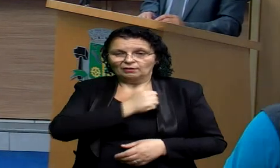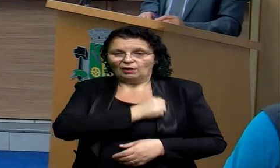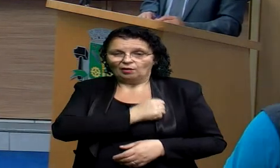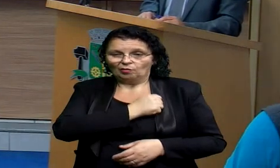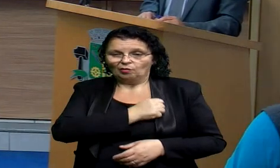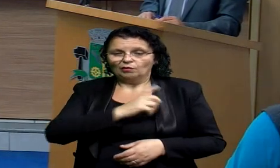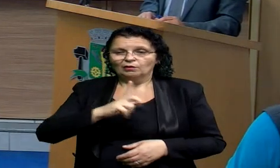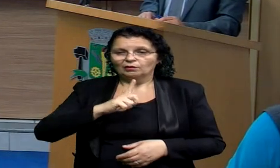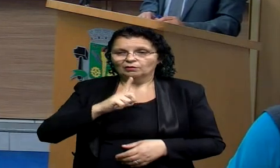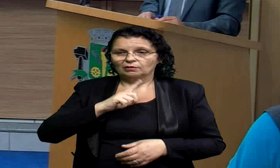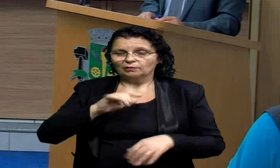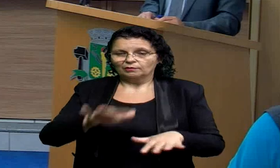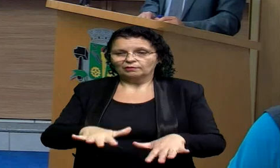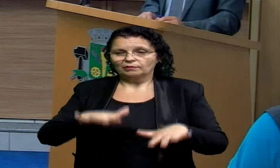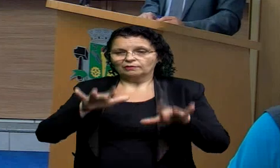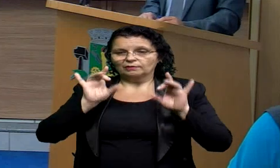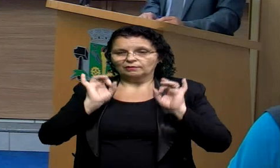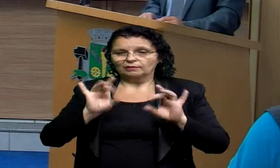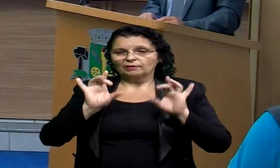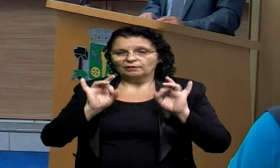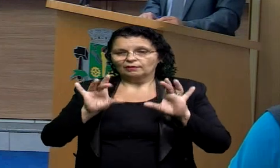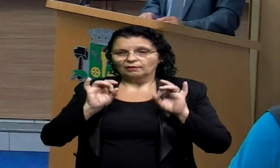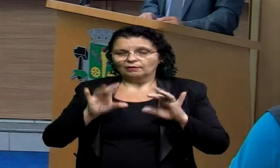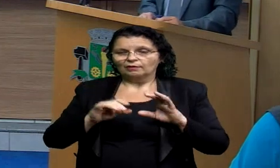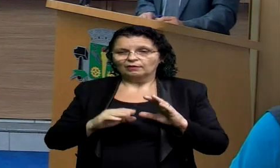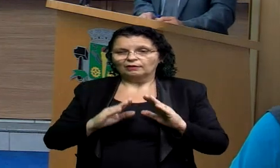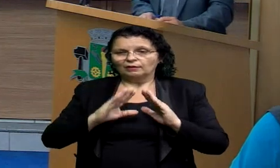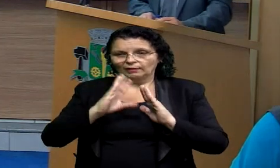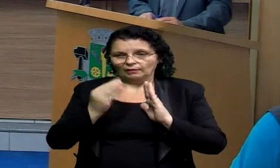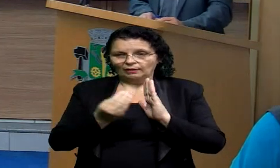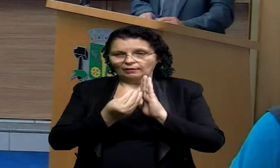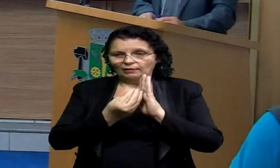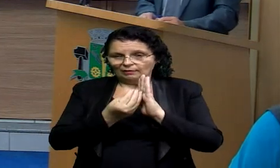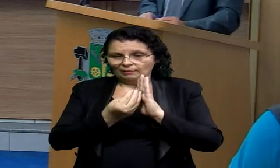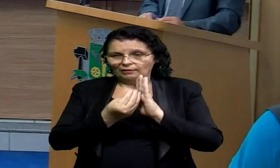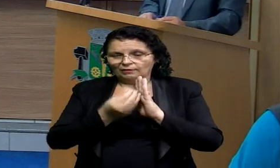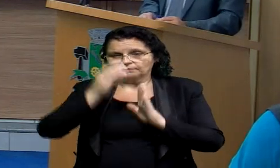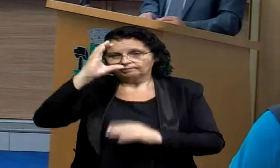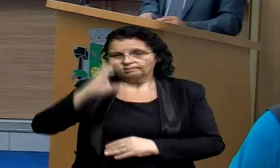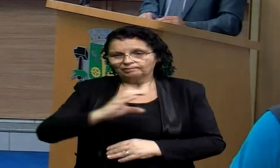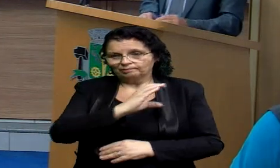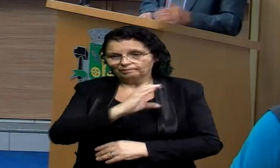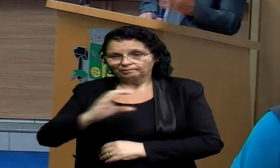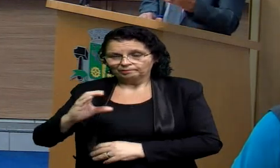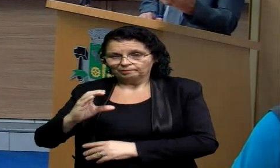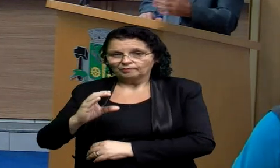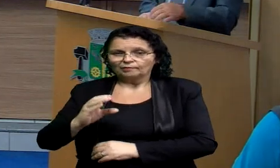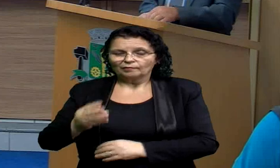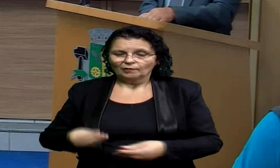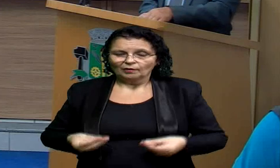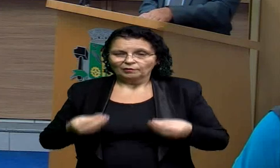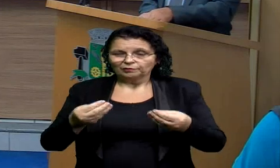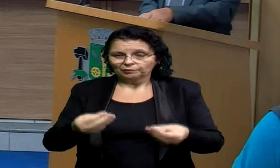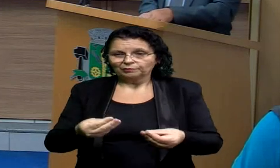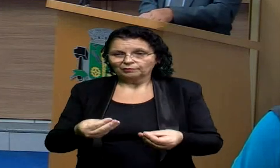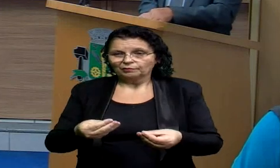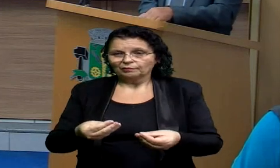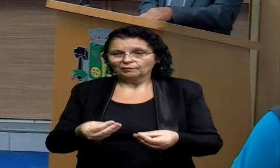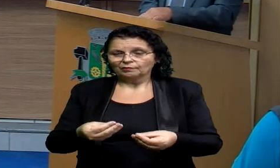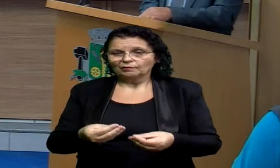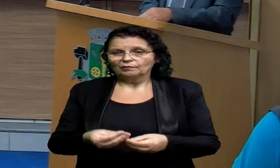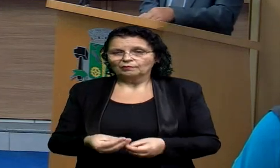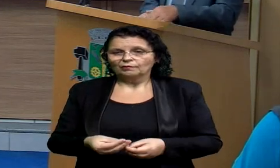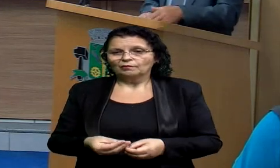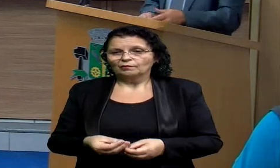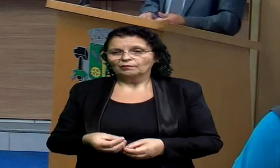fazendo uma sessão solene na catedral né Eh entregando ao nosso Monsenhor